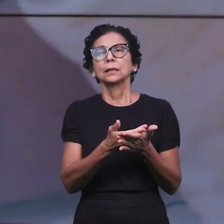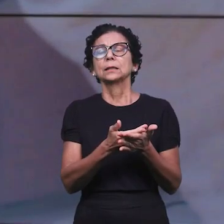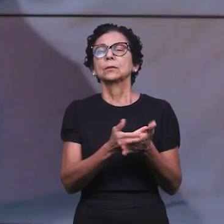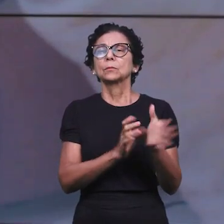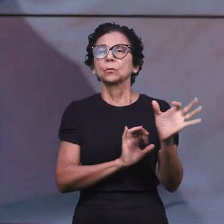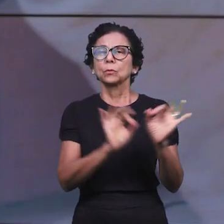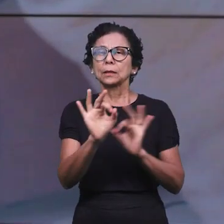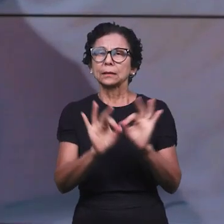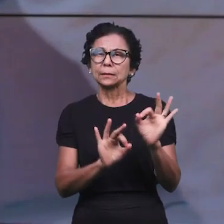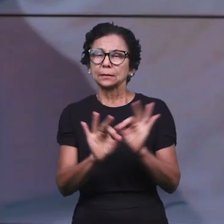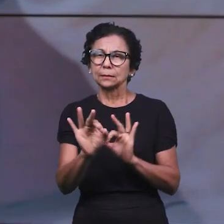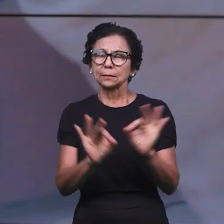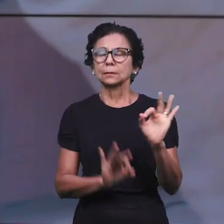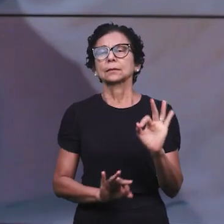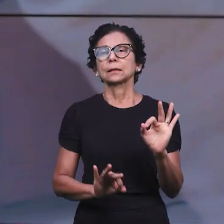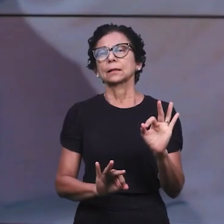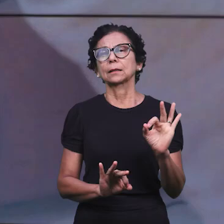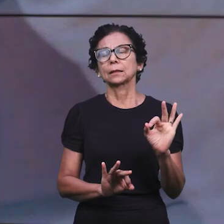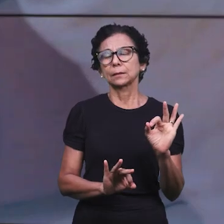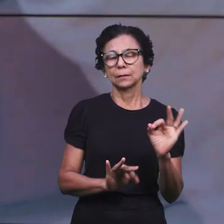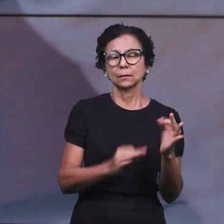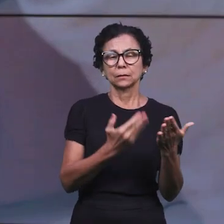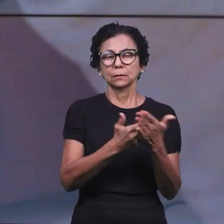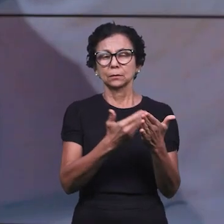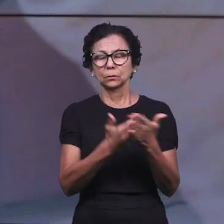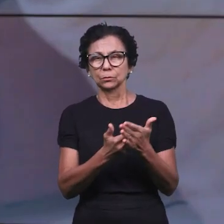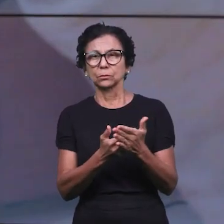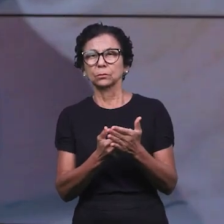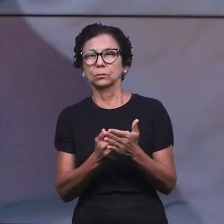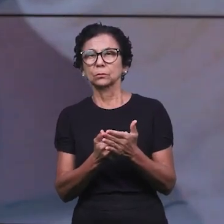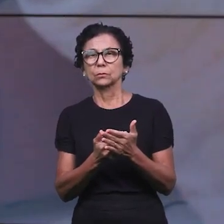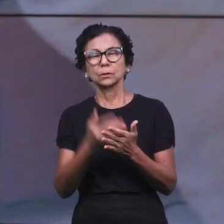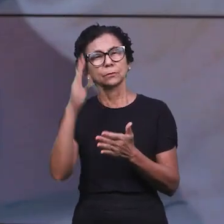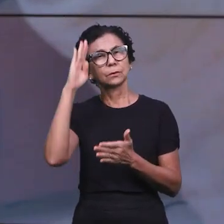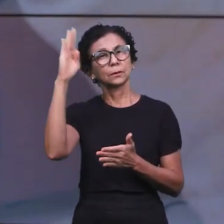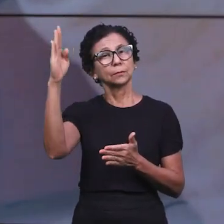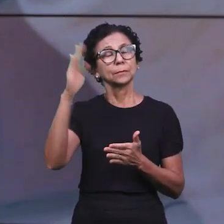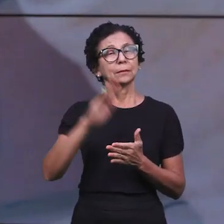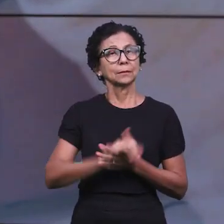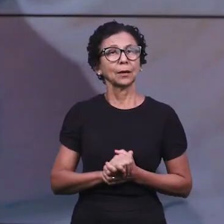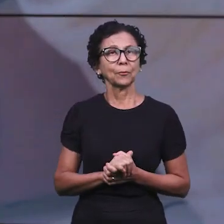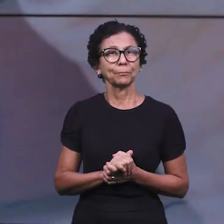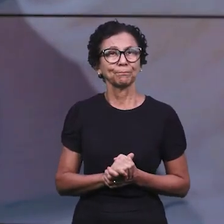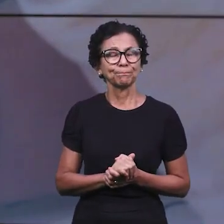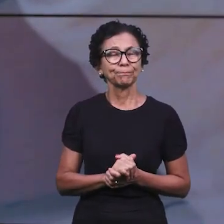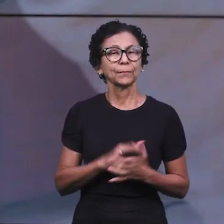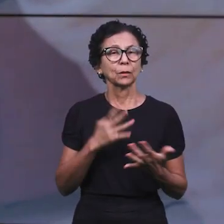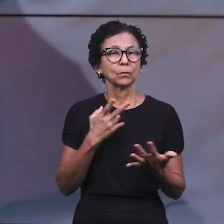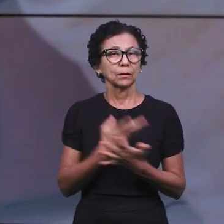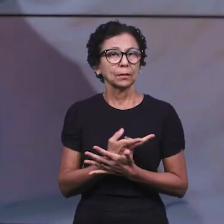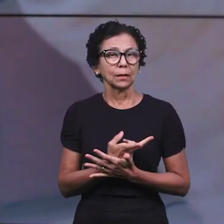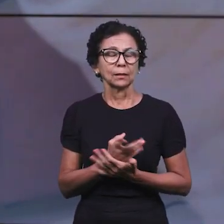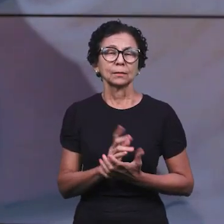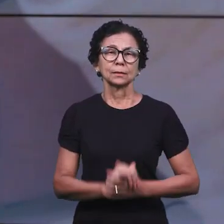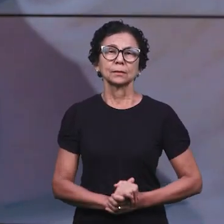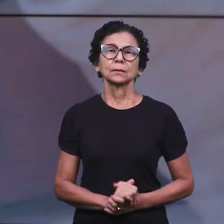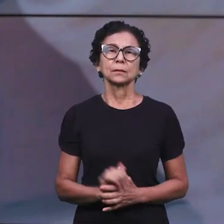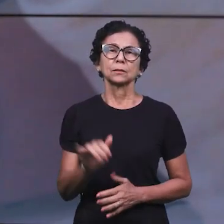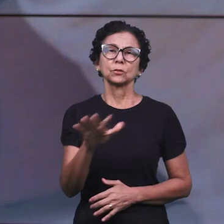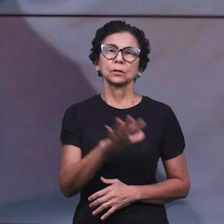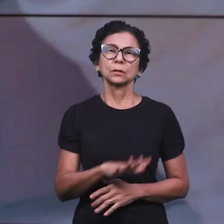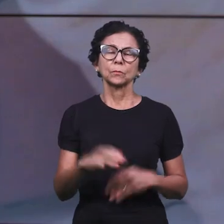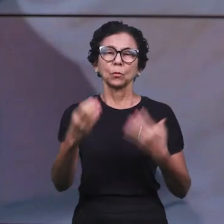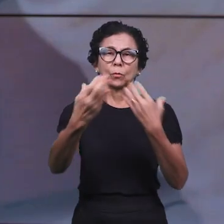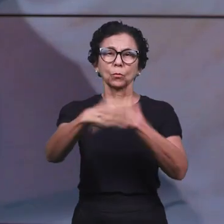estudos é fundamental. E às vezes a gente começa a estudar e não tem um erro. E o que acaba acontecendo? Geralmente os concursos têm